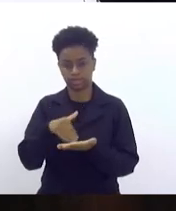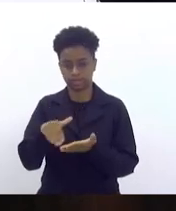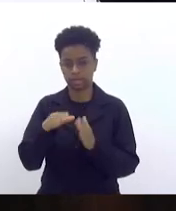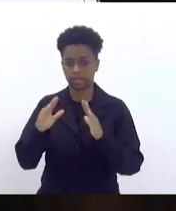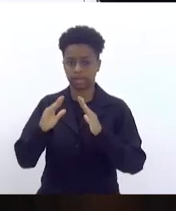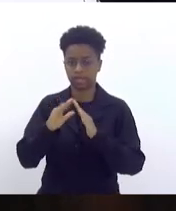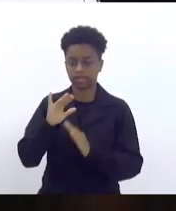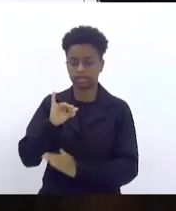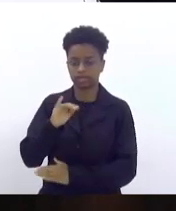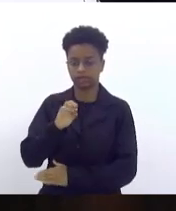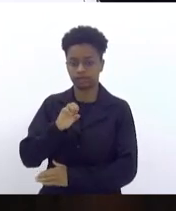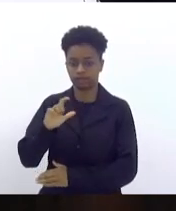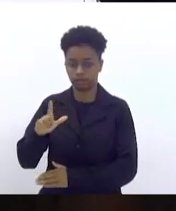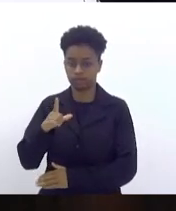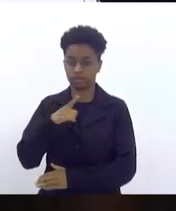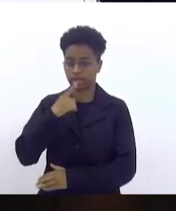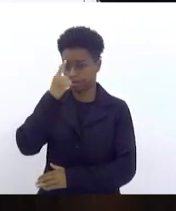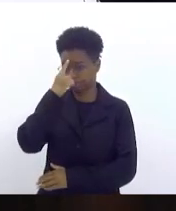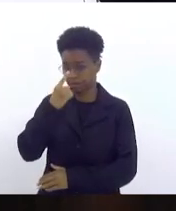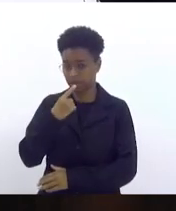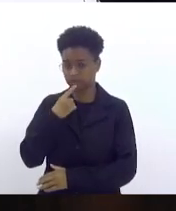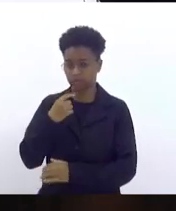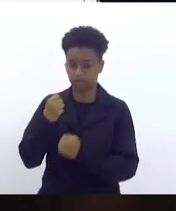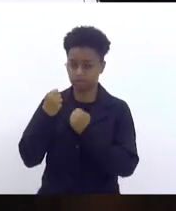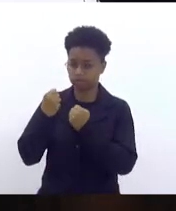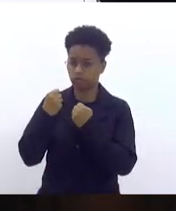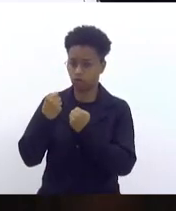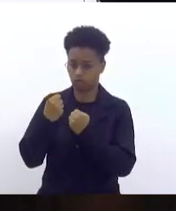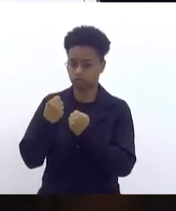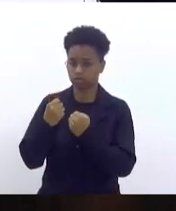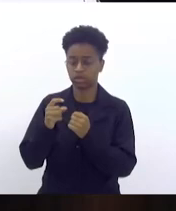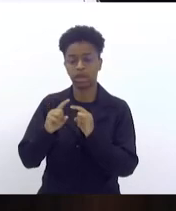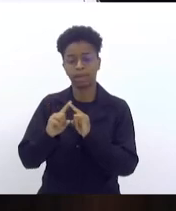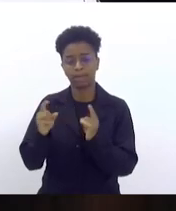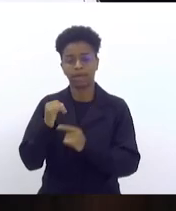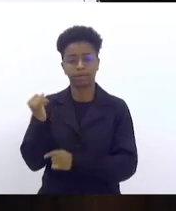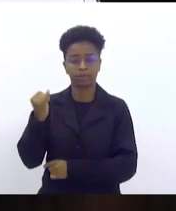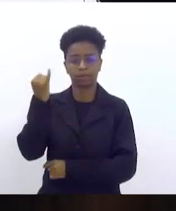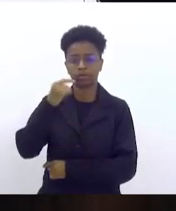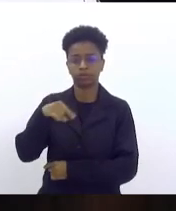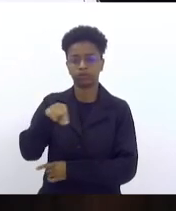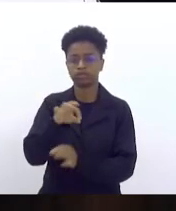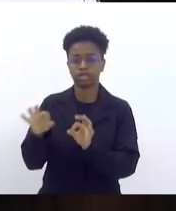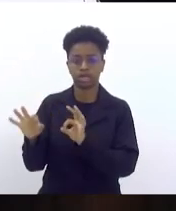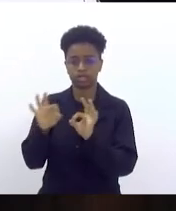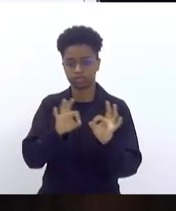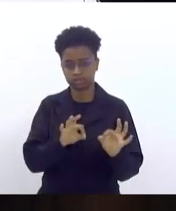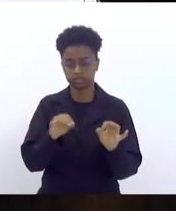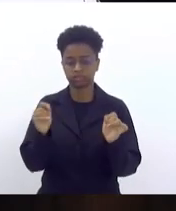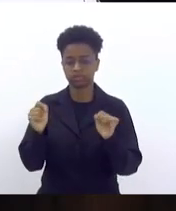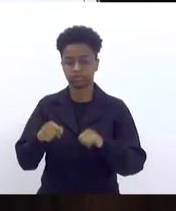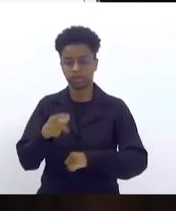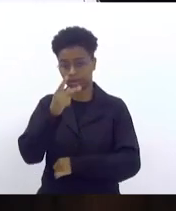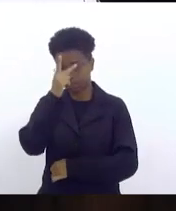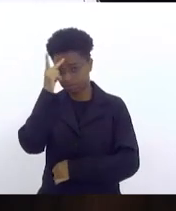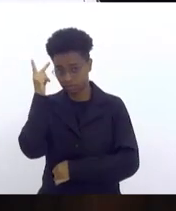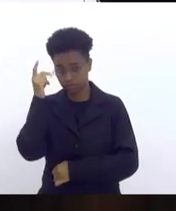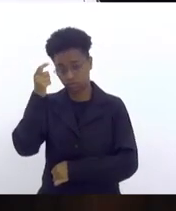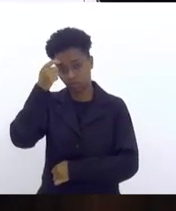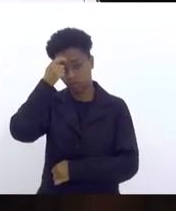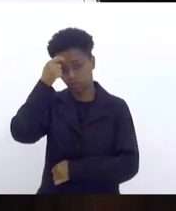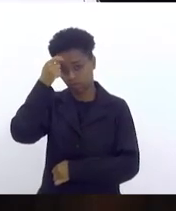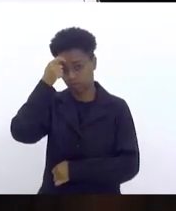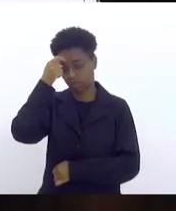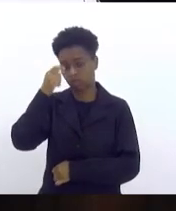impactante é um vídeo chocante são imagens fortes Mas eu acredito Deputado que isso seja importante é necessário para que as pessoas tenham a pena consciência